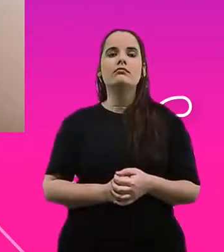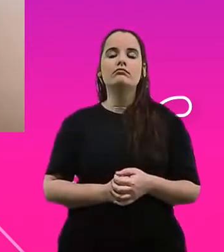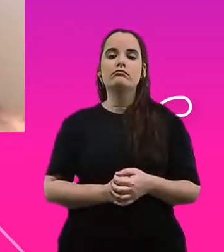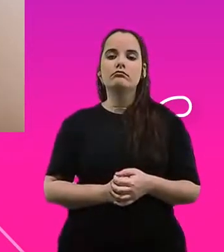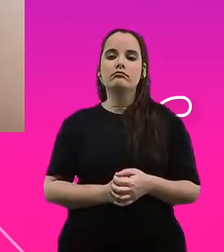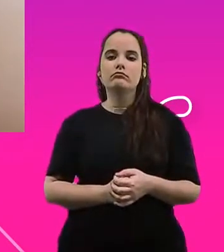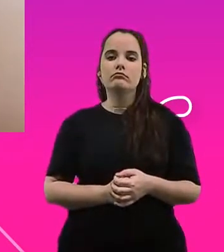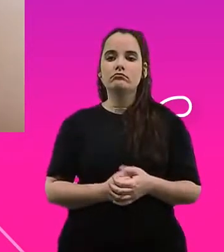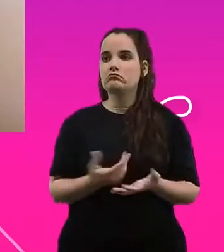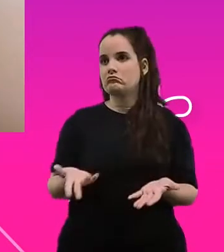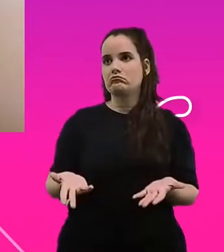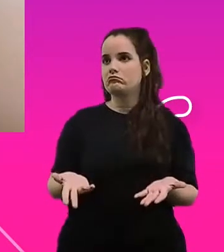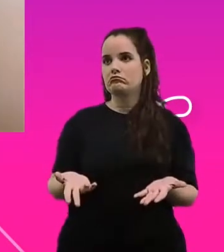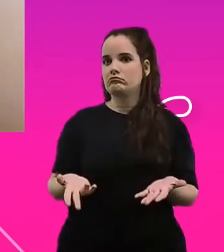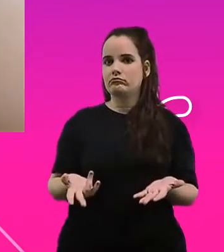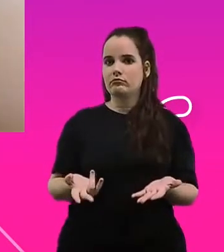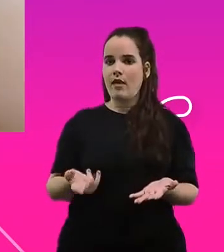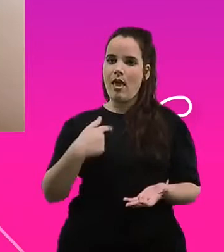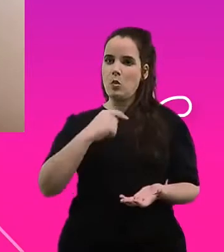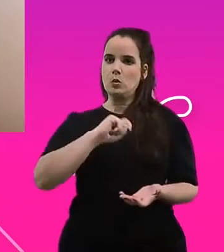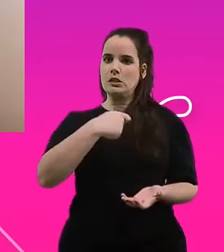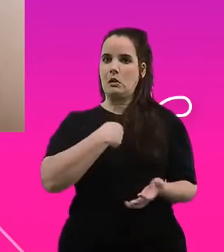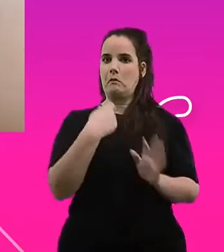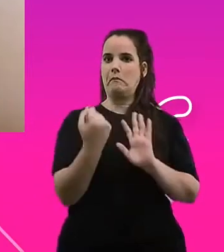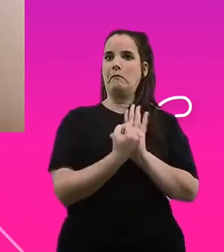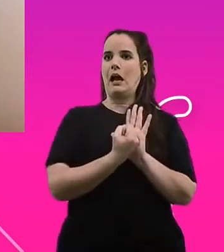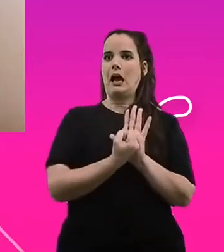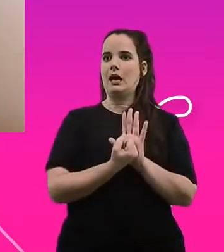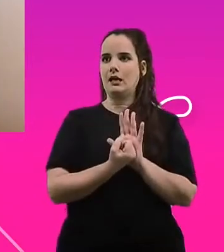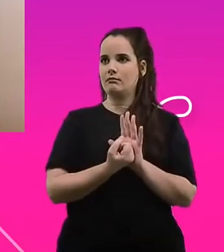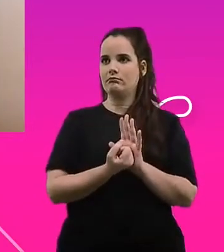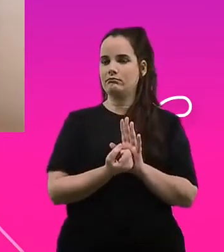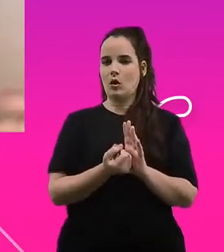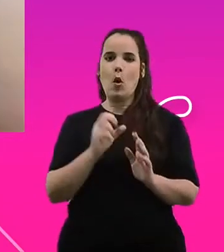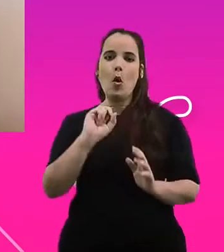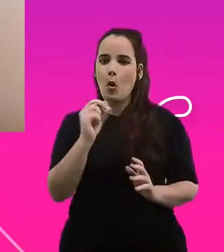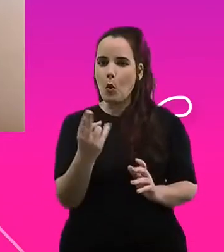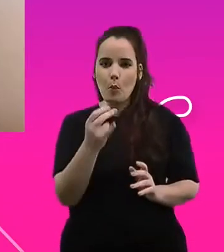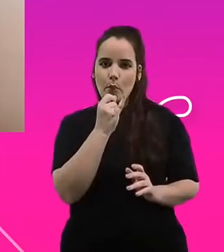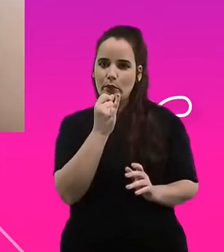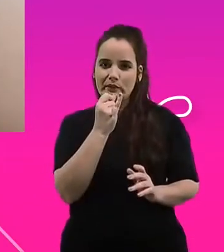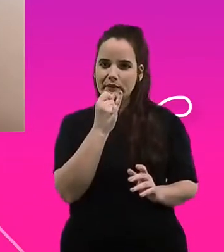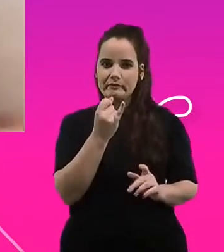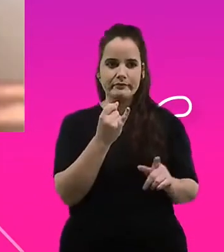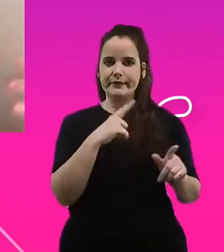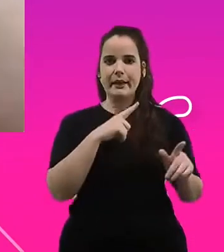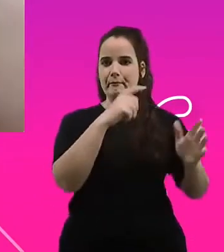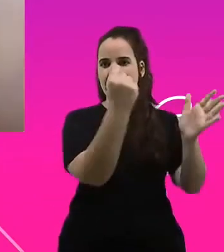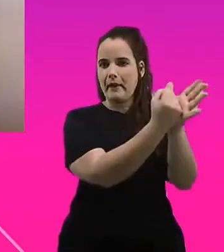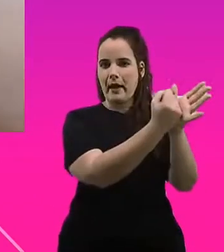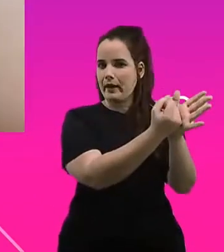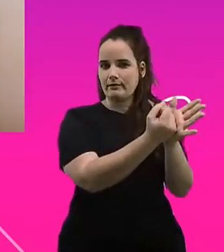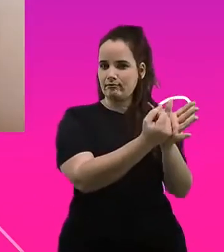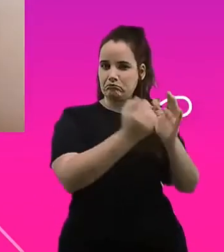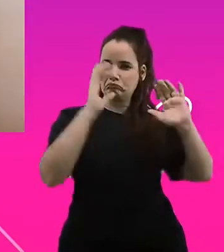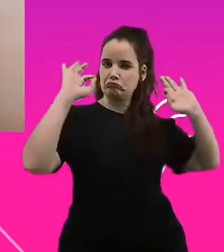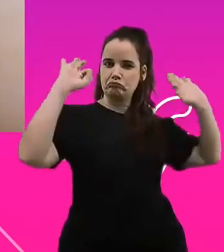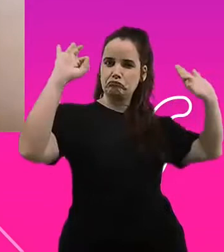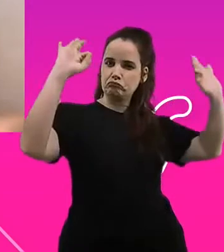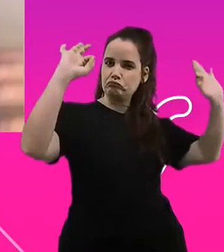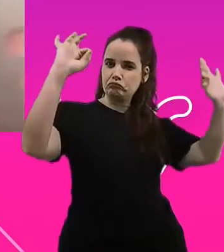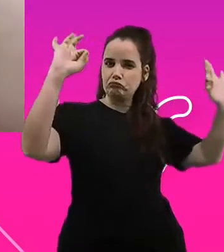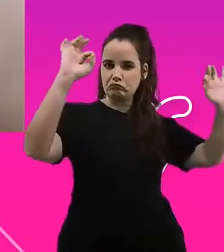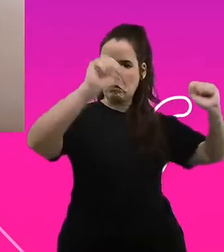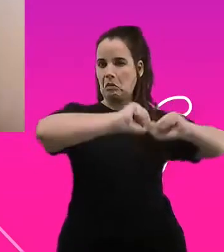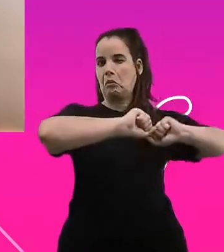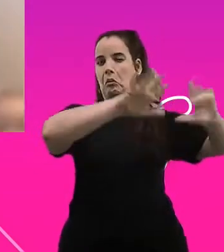comunicando como se você fosse uma marca, ou pelo menos as marcas que eu trabalhei, que eram marcas muito de mainstream, marcas com grande